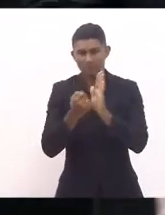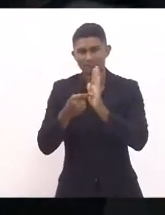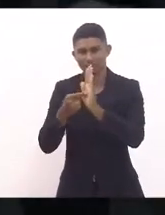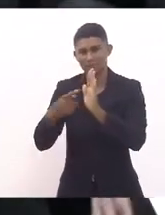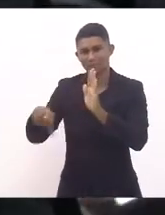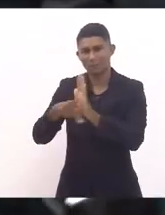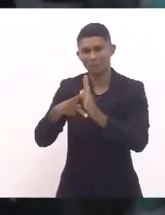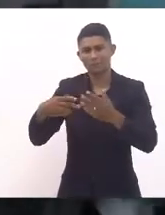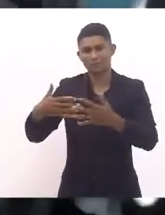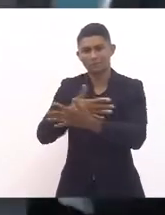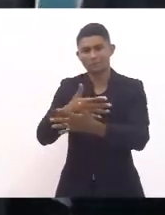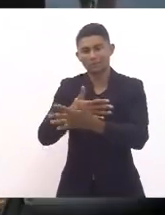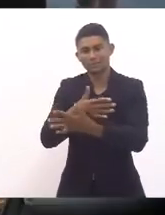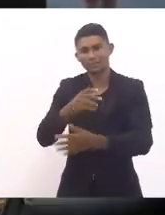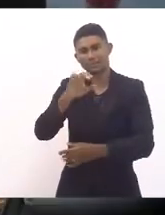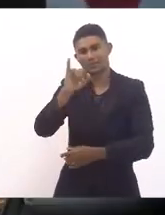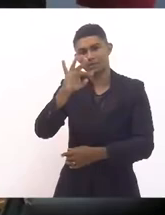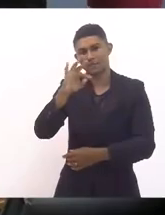Léo Vieira.